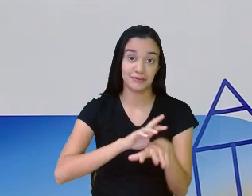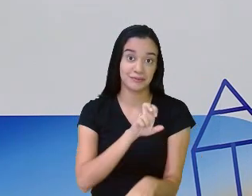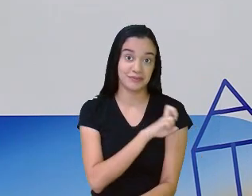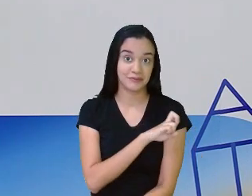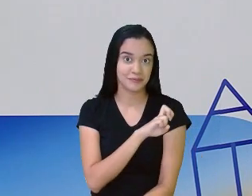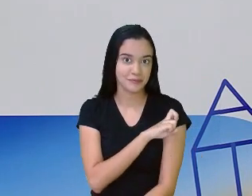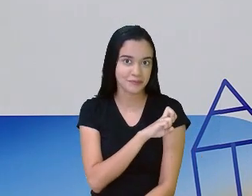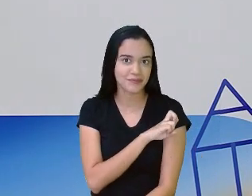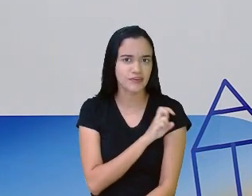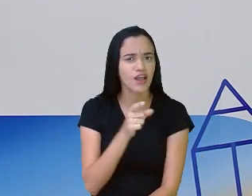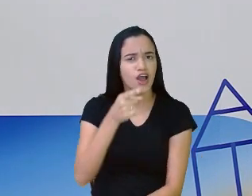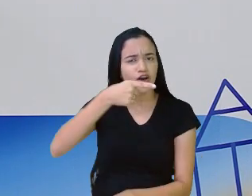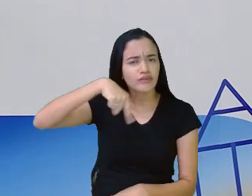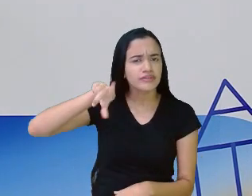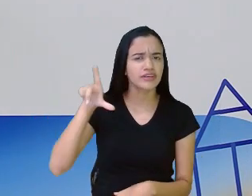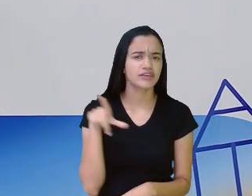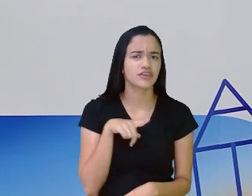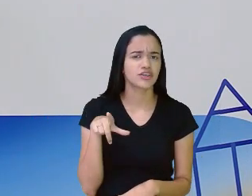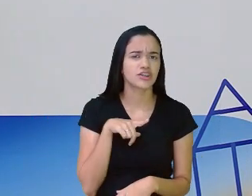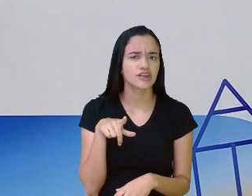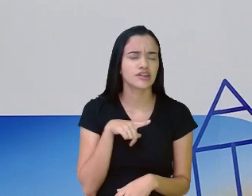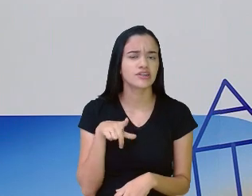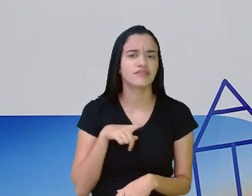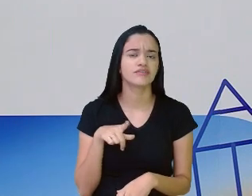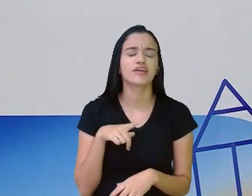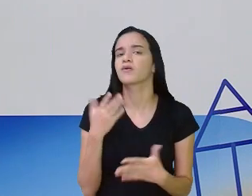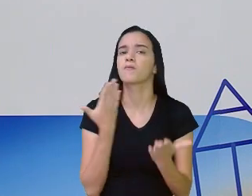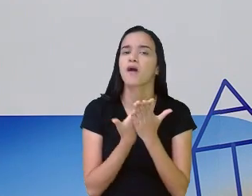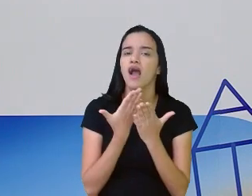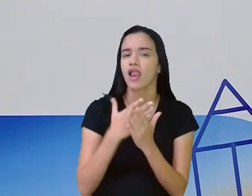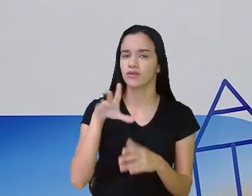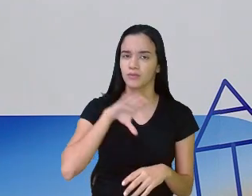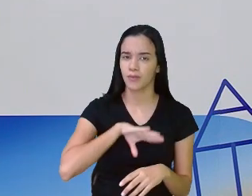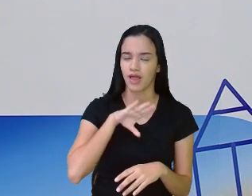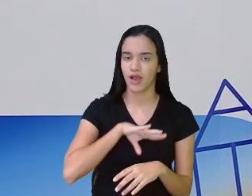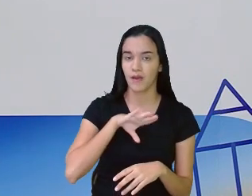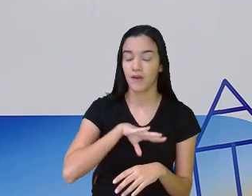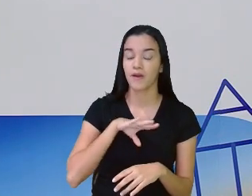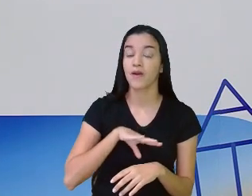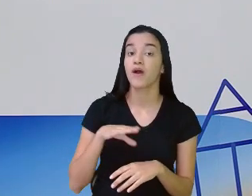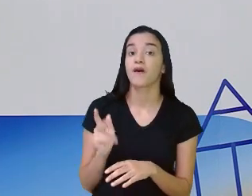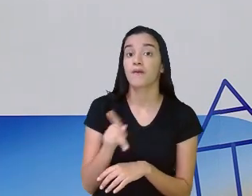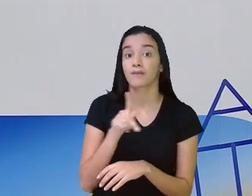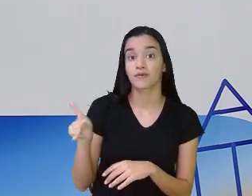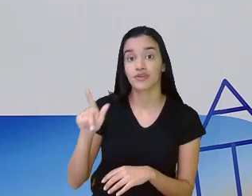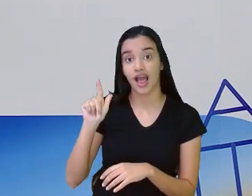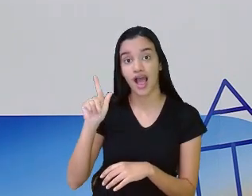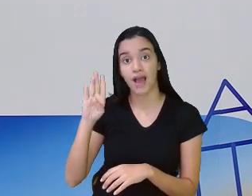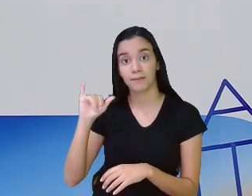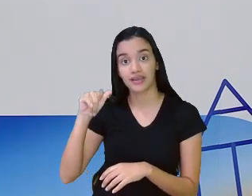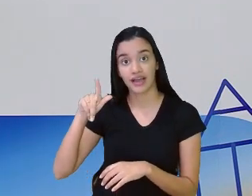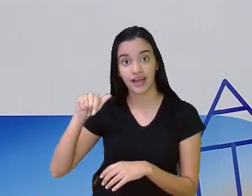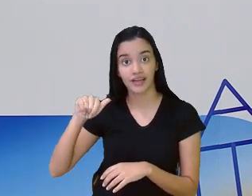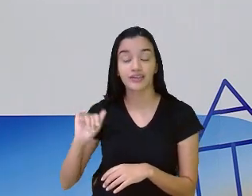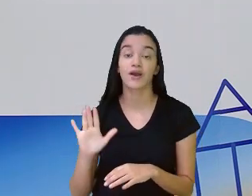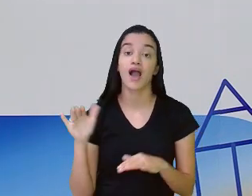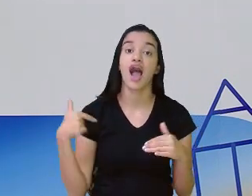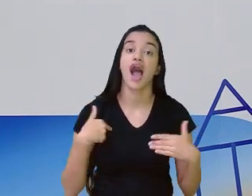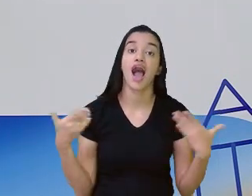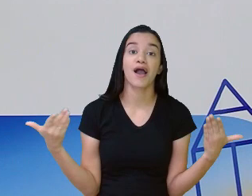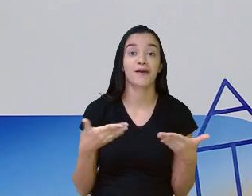anos. Vocês tiveram há pouco uma aula de língua portuguesa com a professora Abigail e agora estou